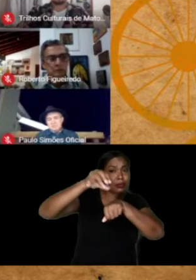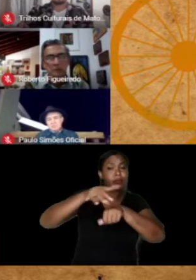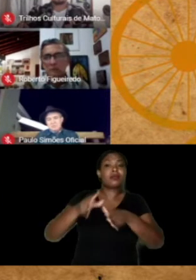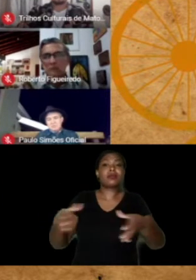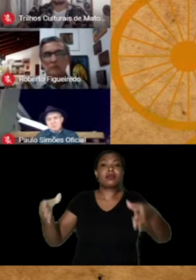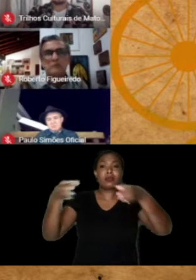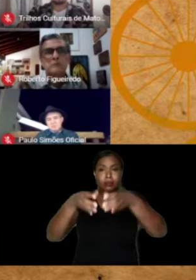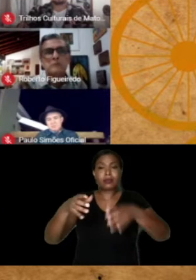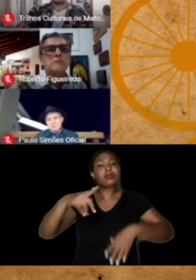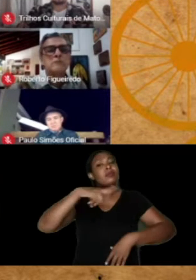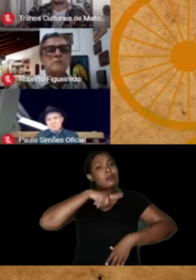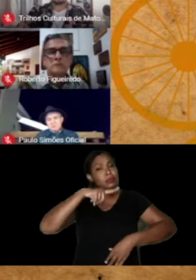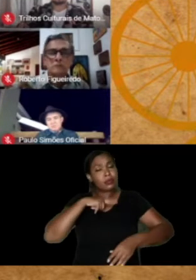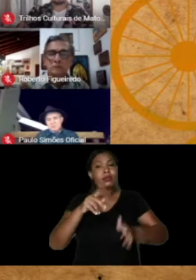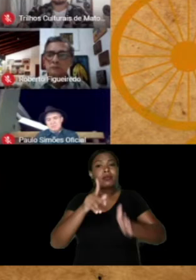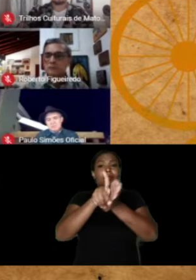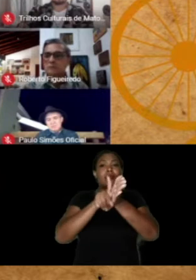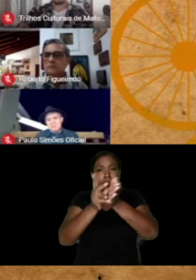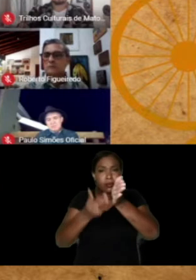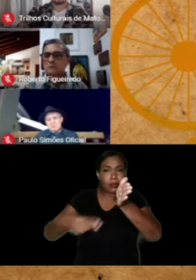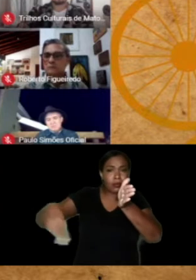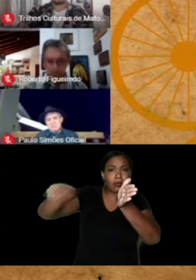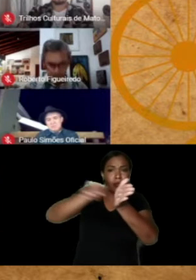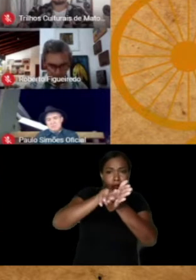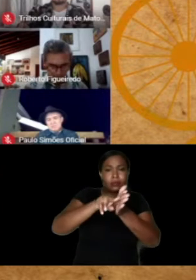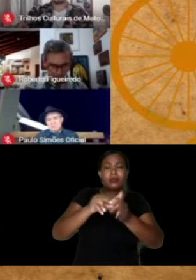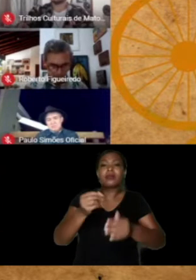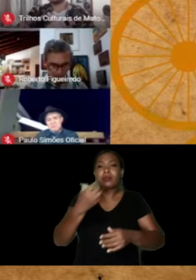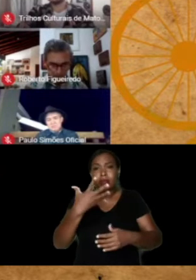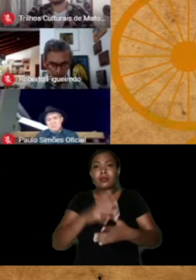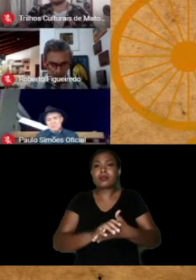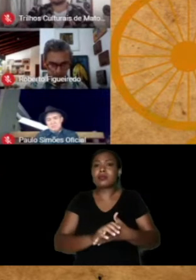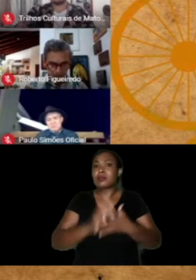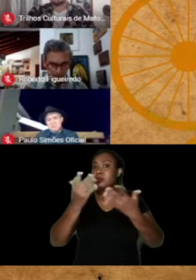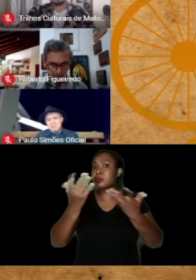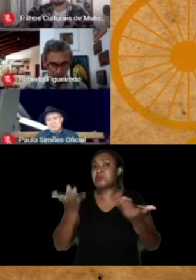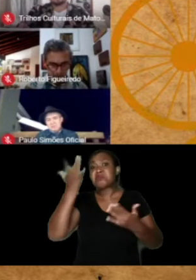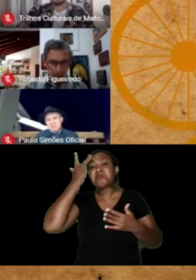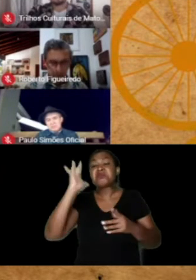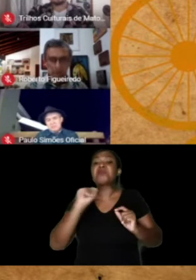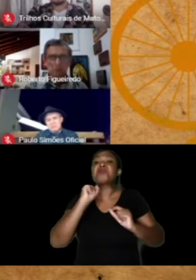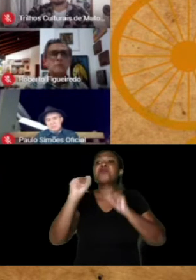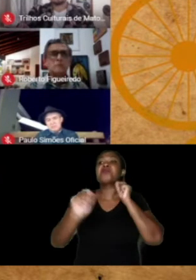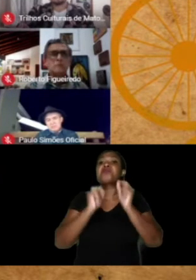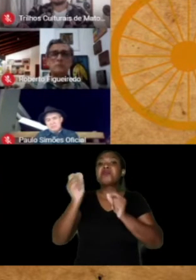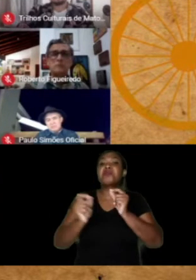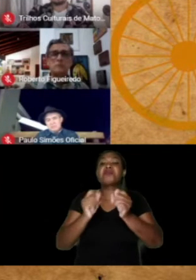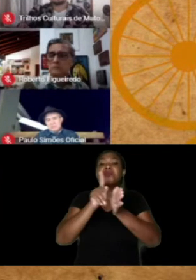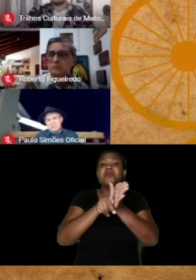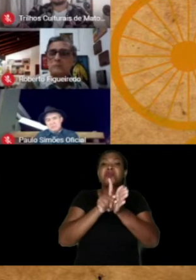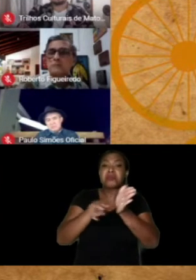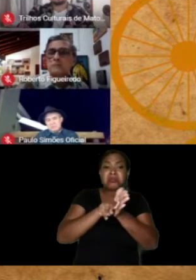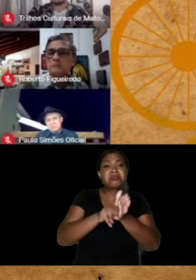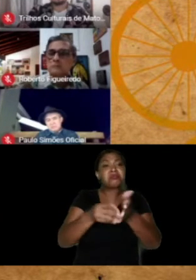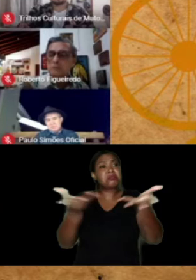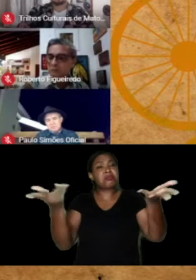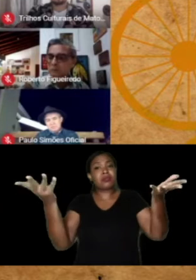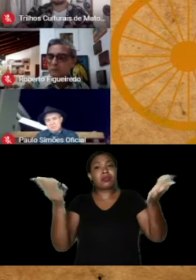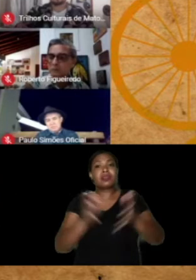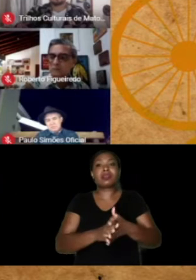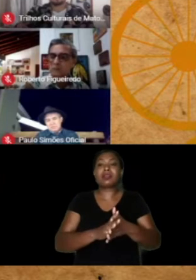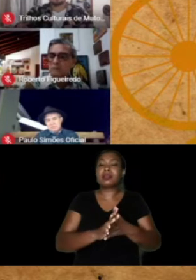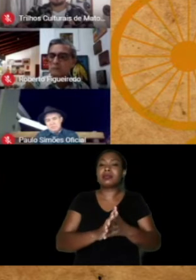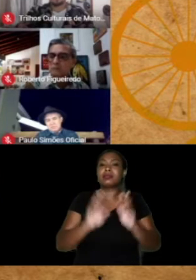estação, bem dito ontem, Paulo, que a gente não sabe a que veio, está ali, com um